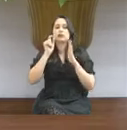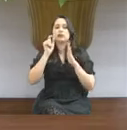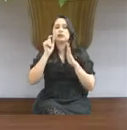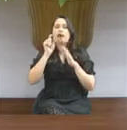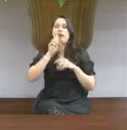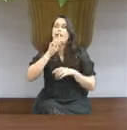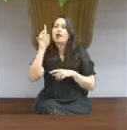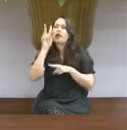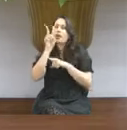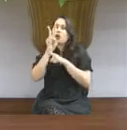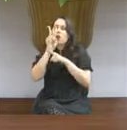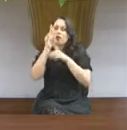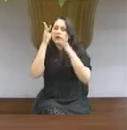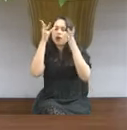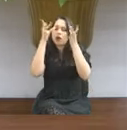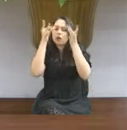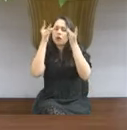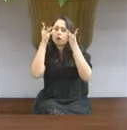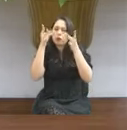zela.